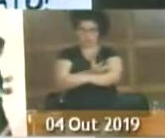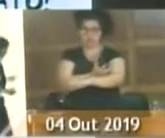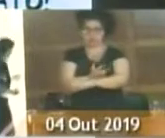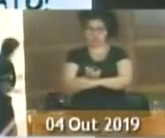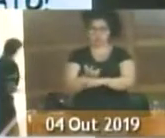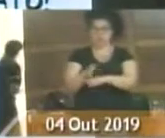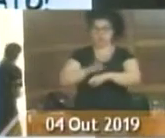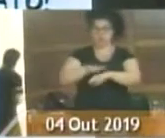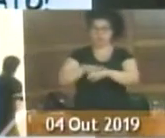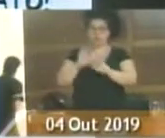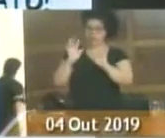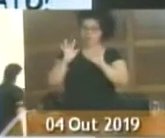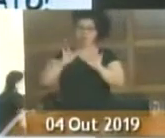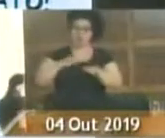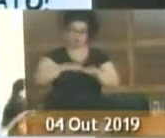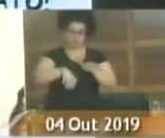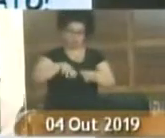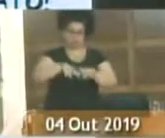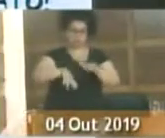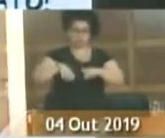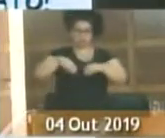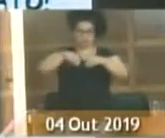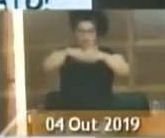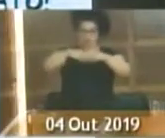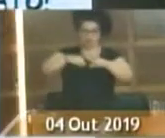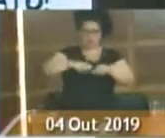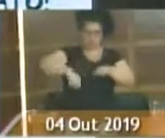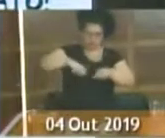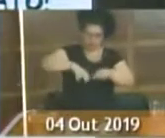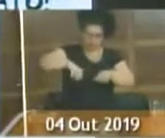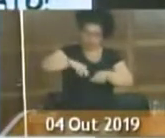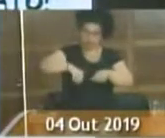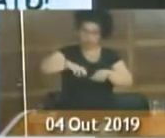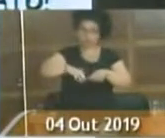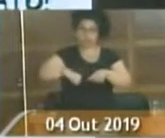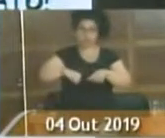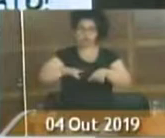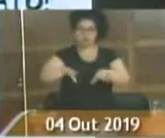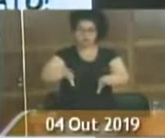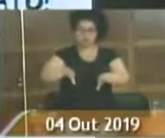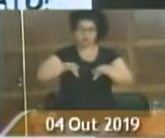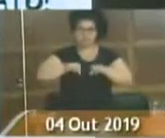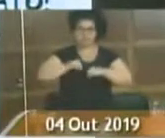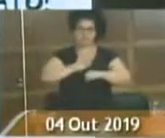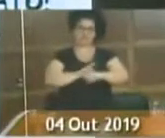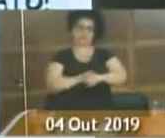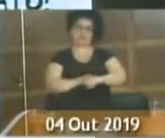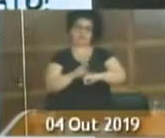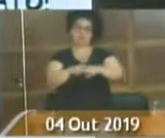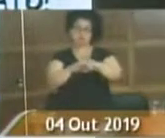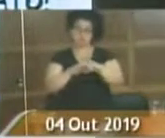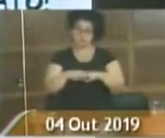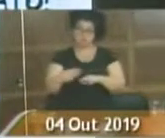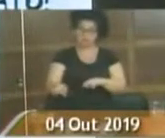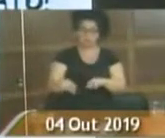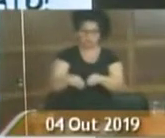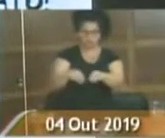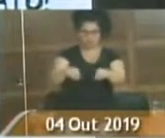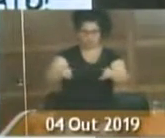com a patinha, ele cava o buraquinho, entendeu? E ali ele se contamina com contato naquele